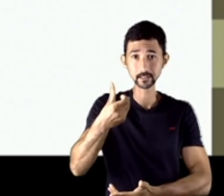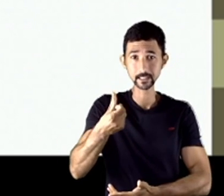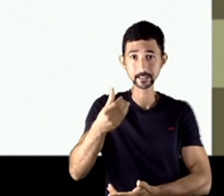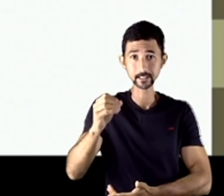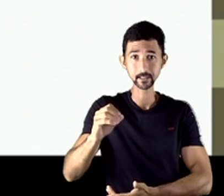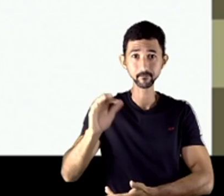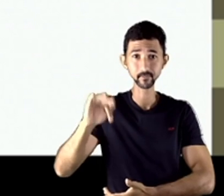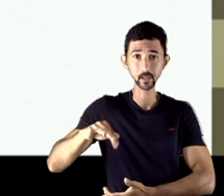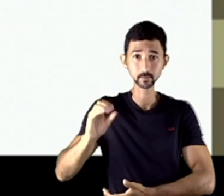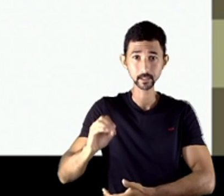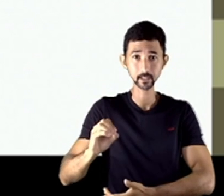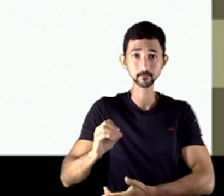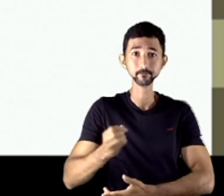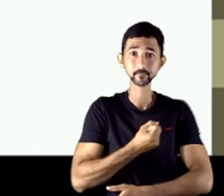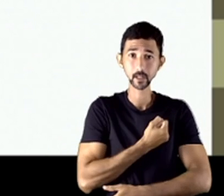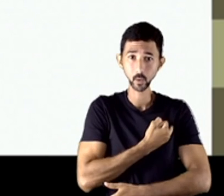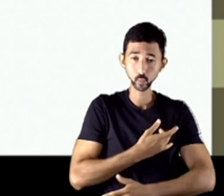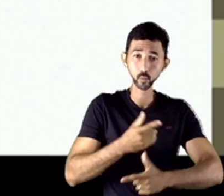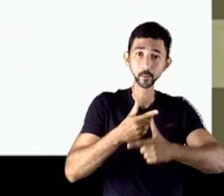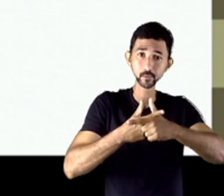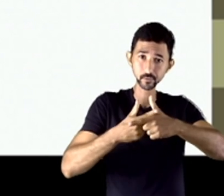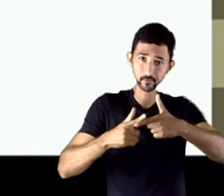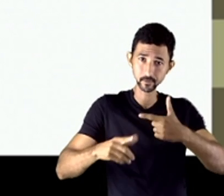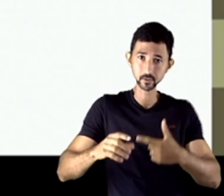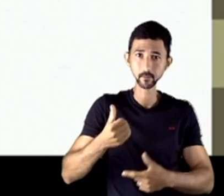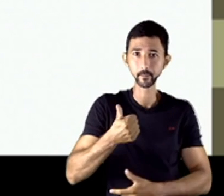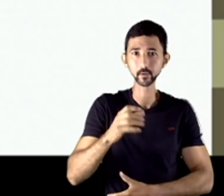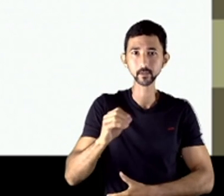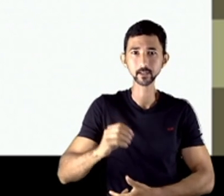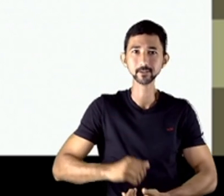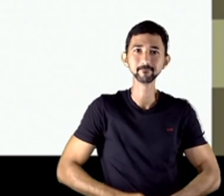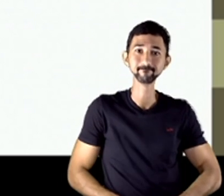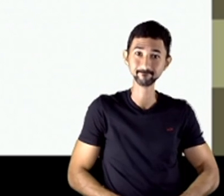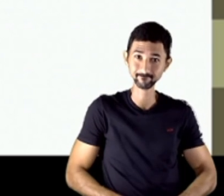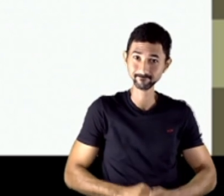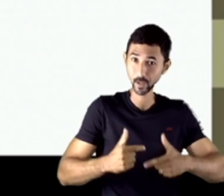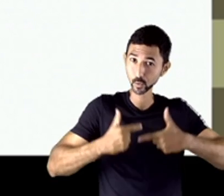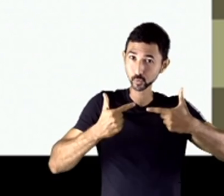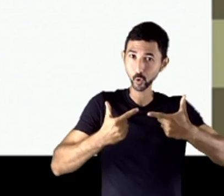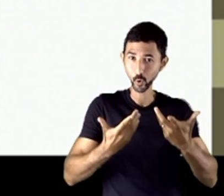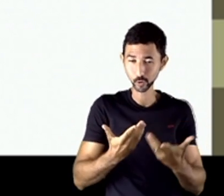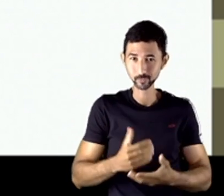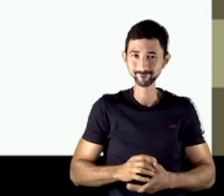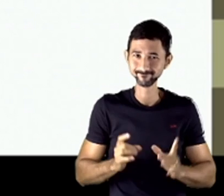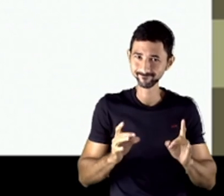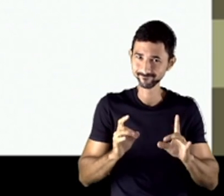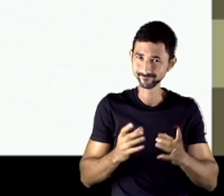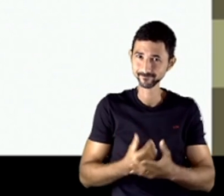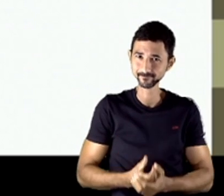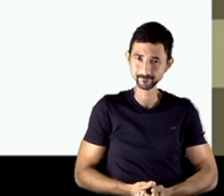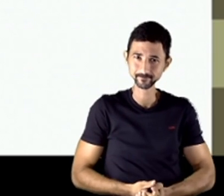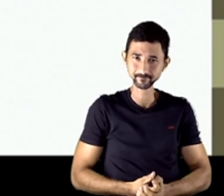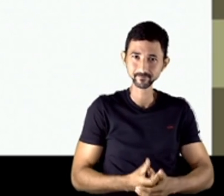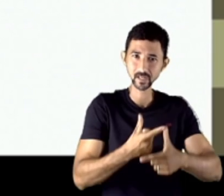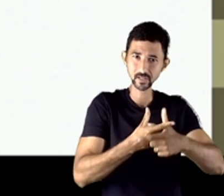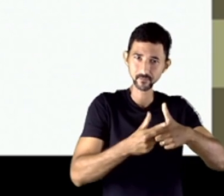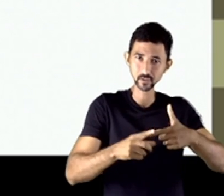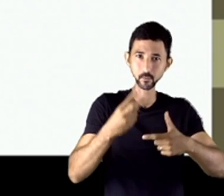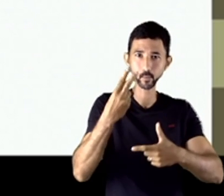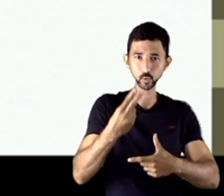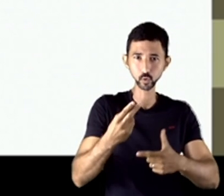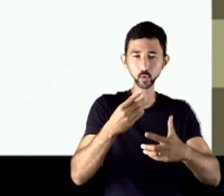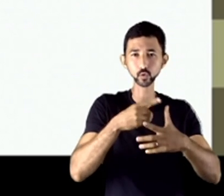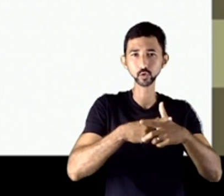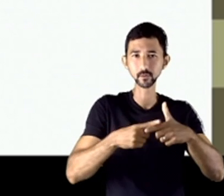zero. Então é um número divisível por 10. Olha só a sorte do vendedor. Então dá para dividir por 2,